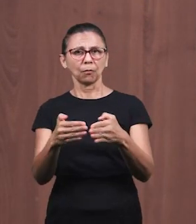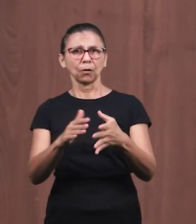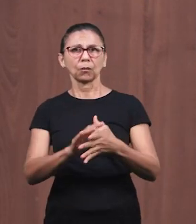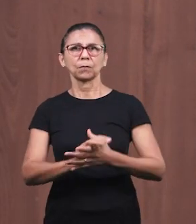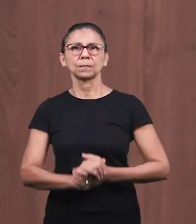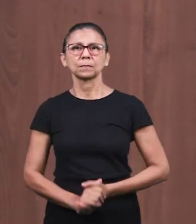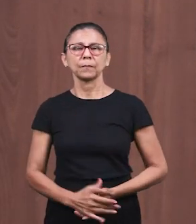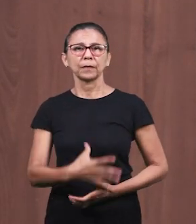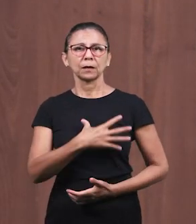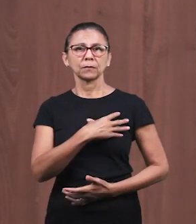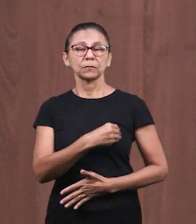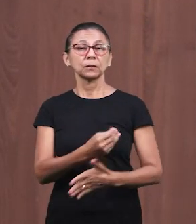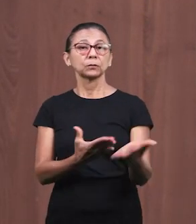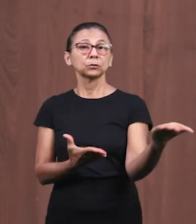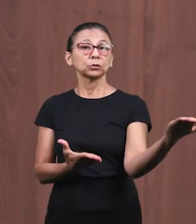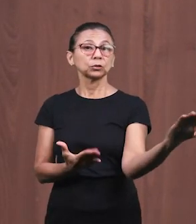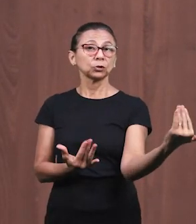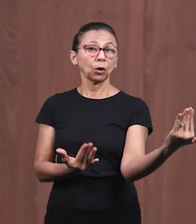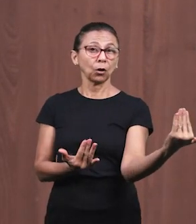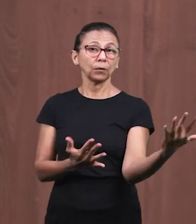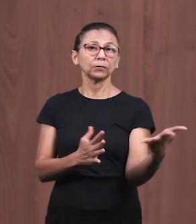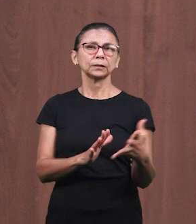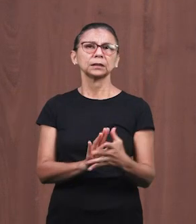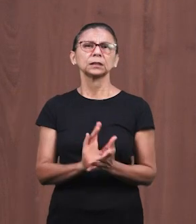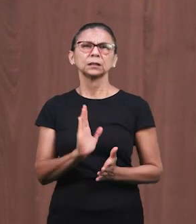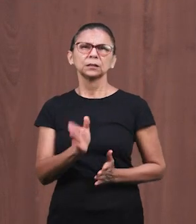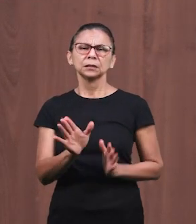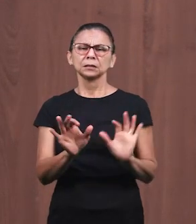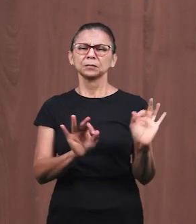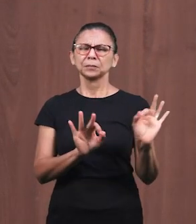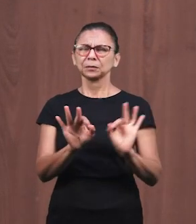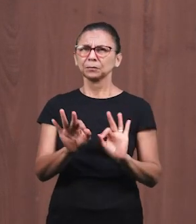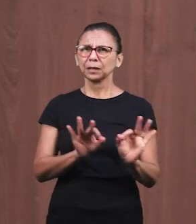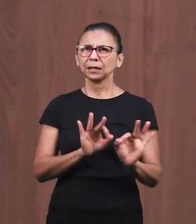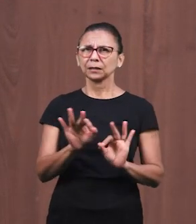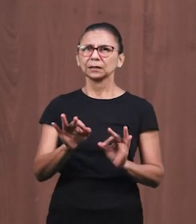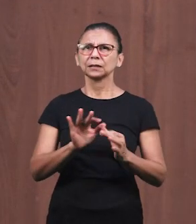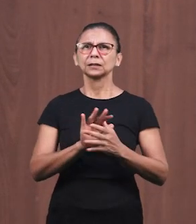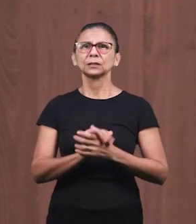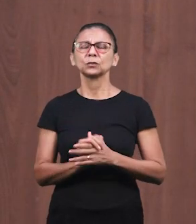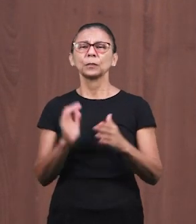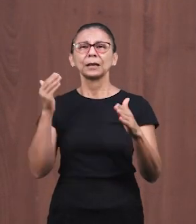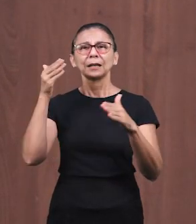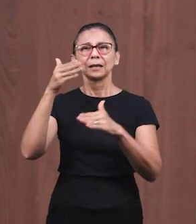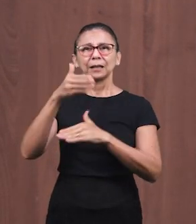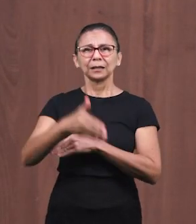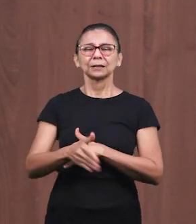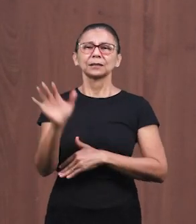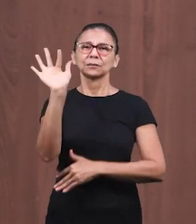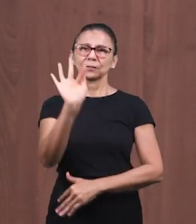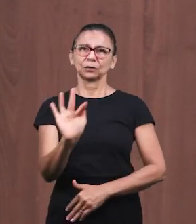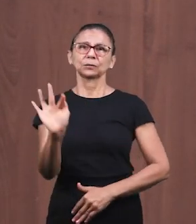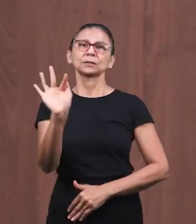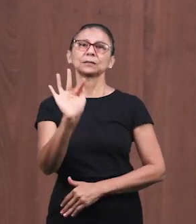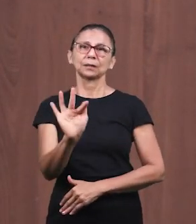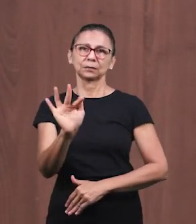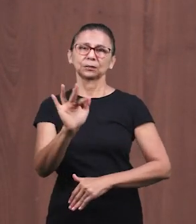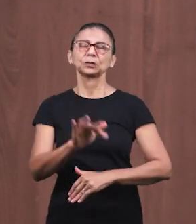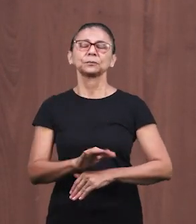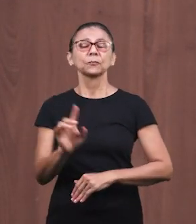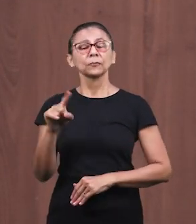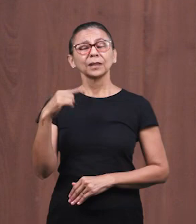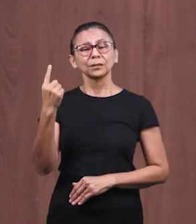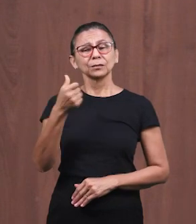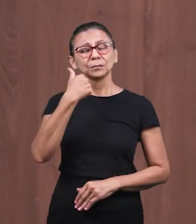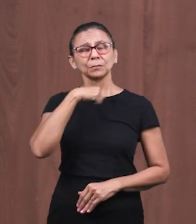especificamente sobre os filhos jovens que já estão se preparando para ingressar no ensino superior. Como